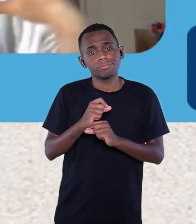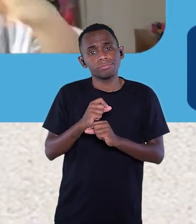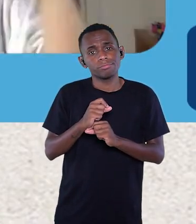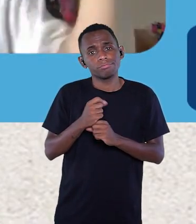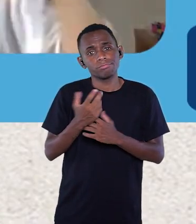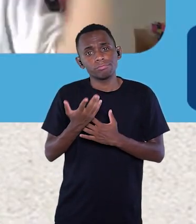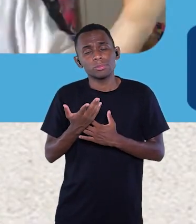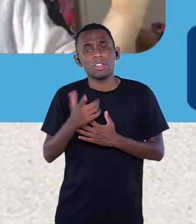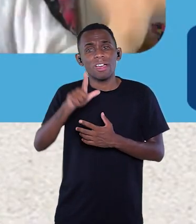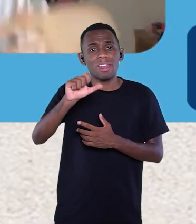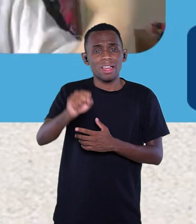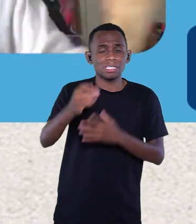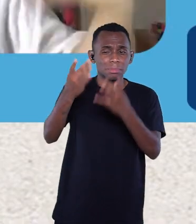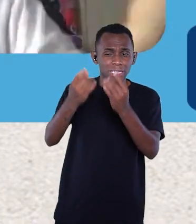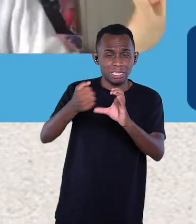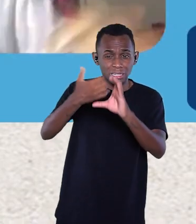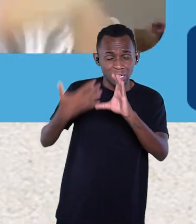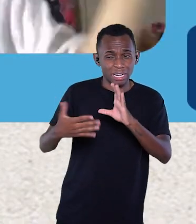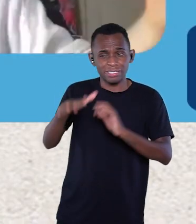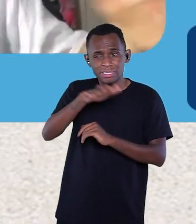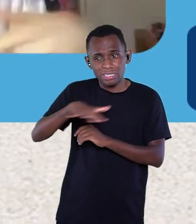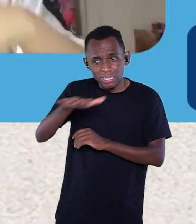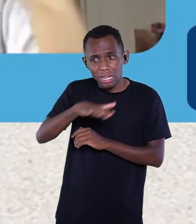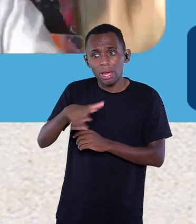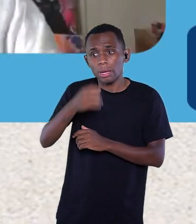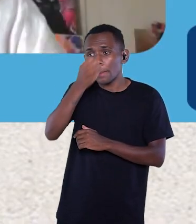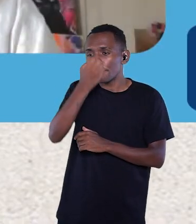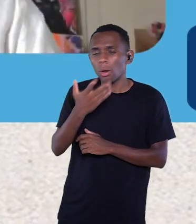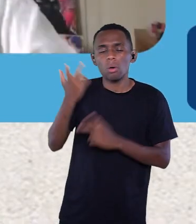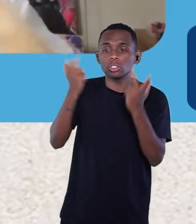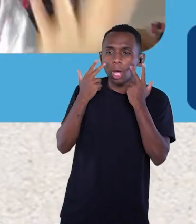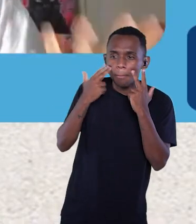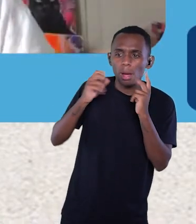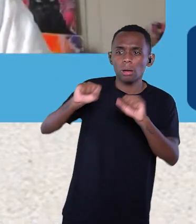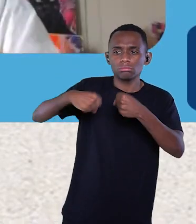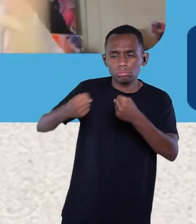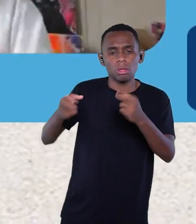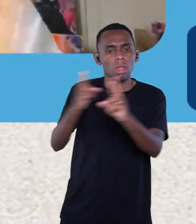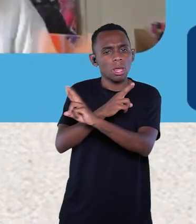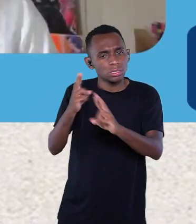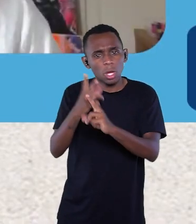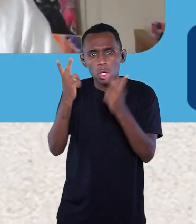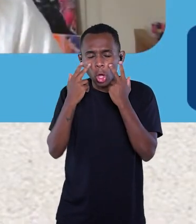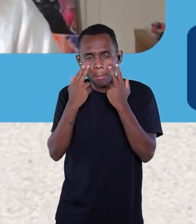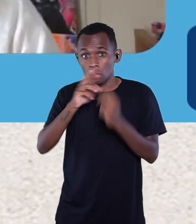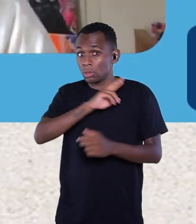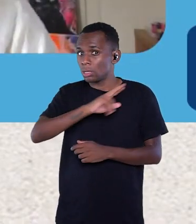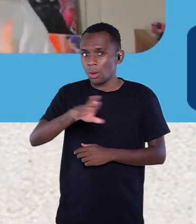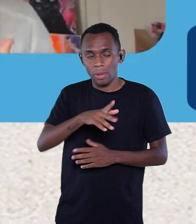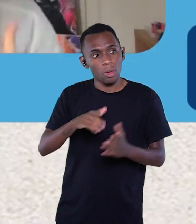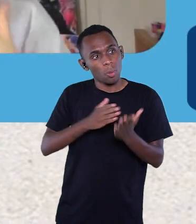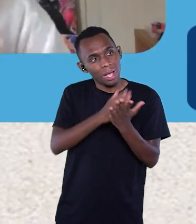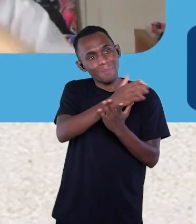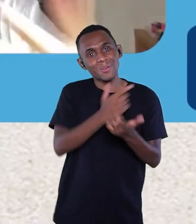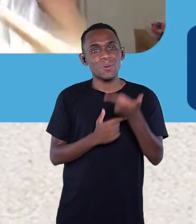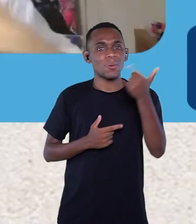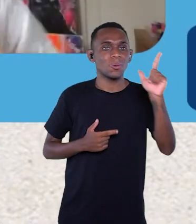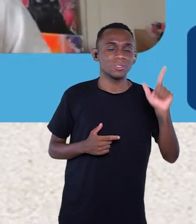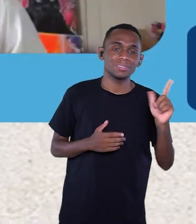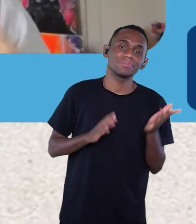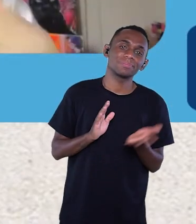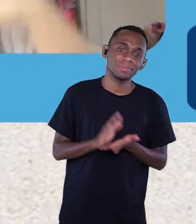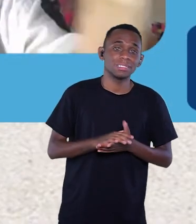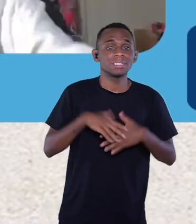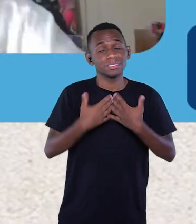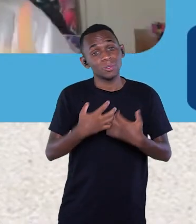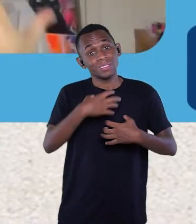assim, ele não está falando sobre lesbianidade no sentido, vou normalizar a relação, não é assim. Então, eu não sei se aí